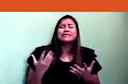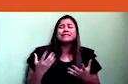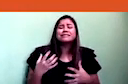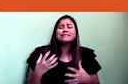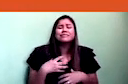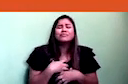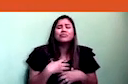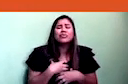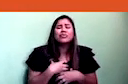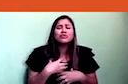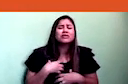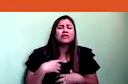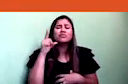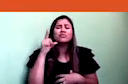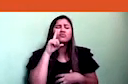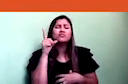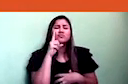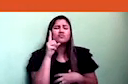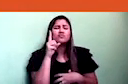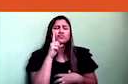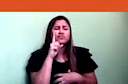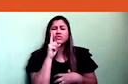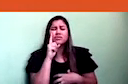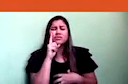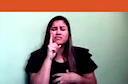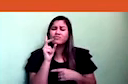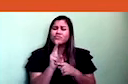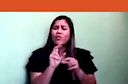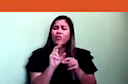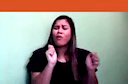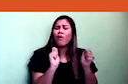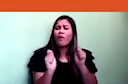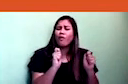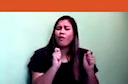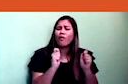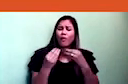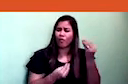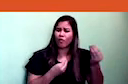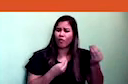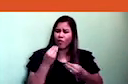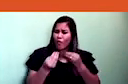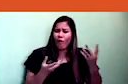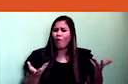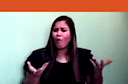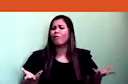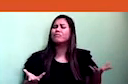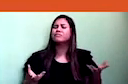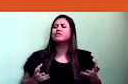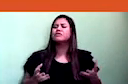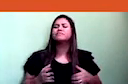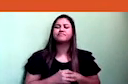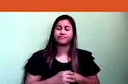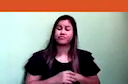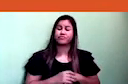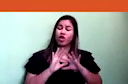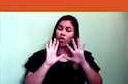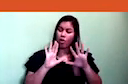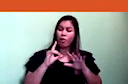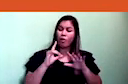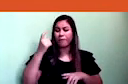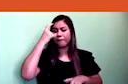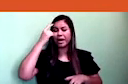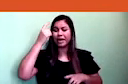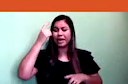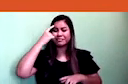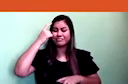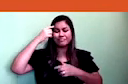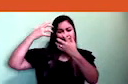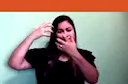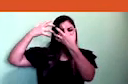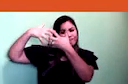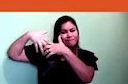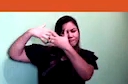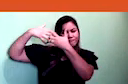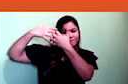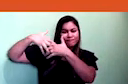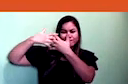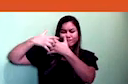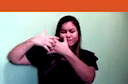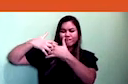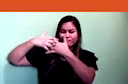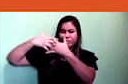que precisamos entender que existe um componente essencial nesta relação, que são os nossos pensamentos. E